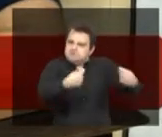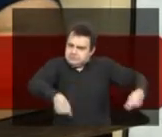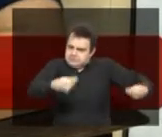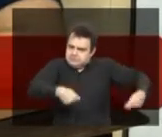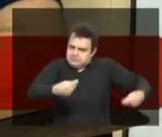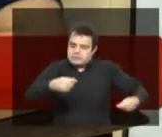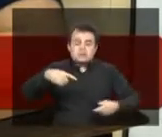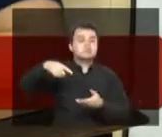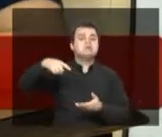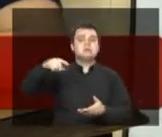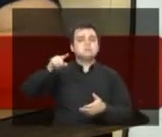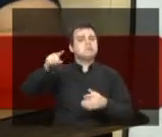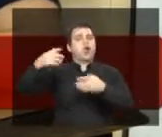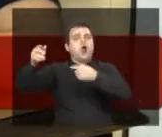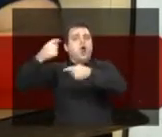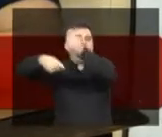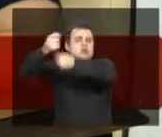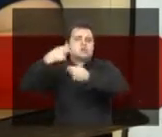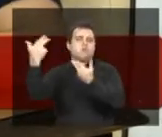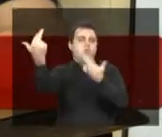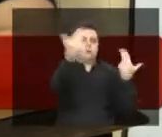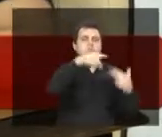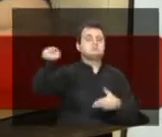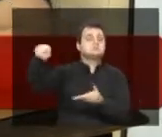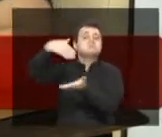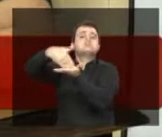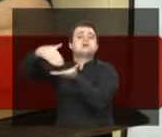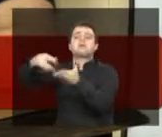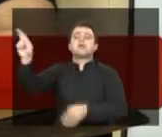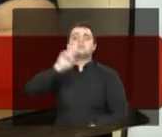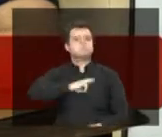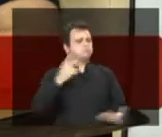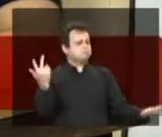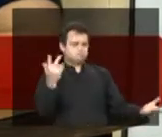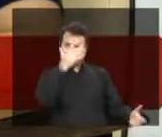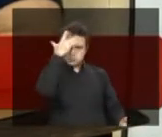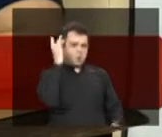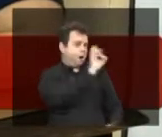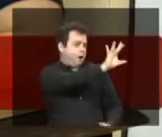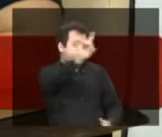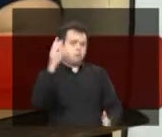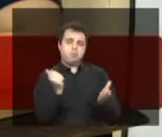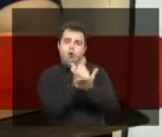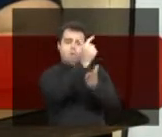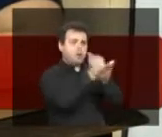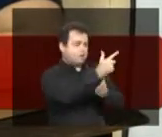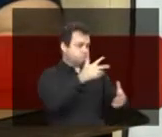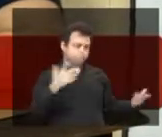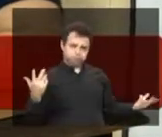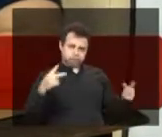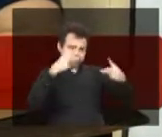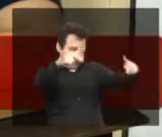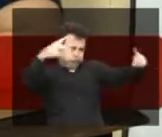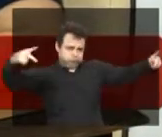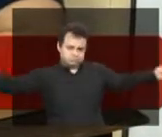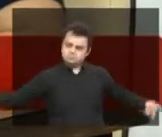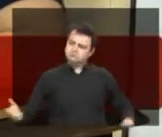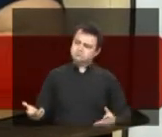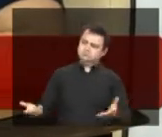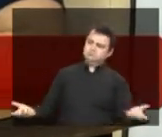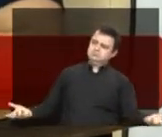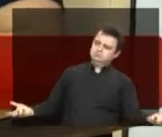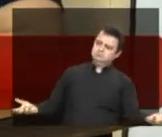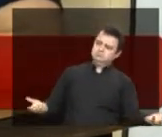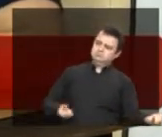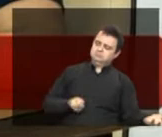o seu. Eu falei: uai, mas então cada um que compre o seu para ir em outros estabelecimentos, fora do